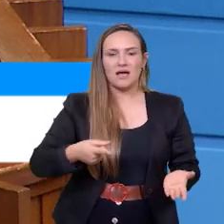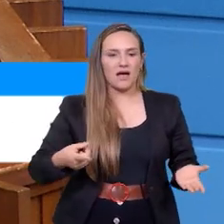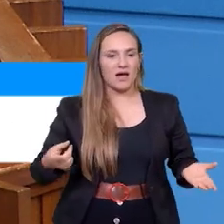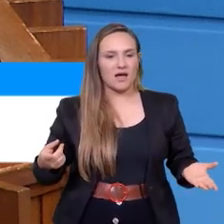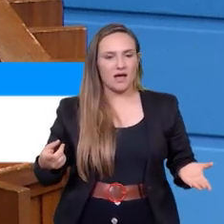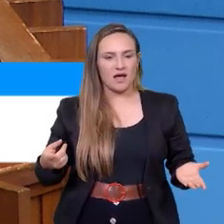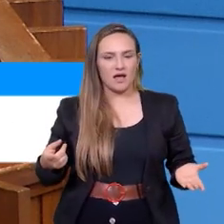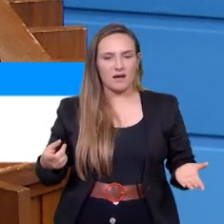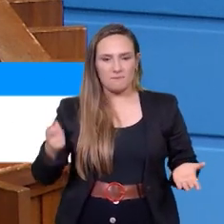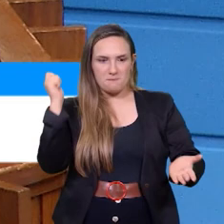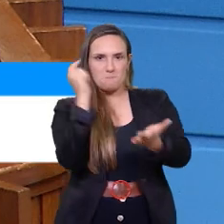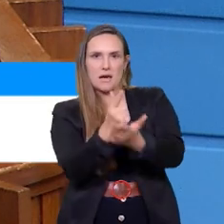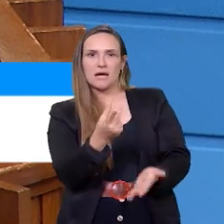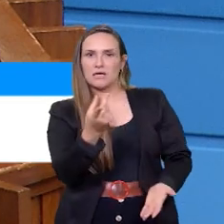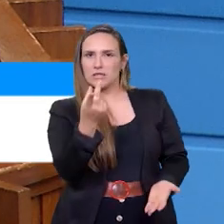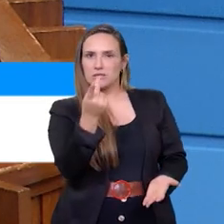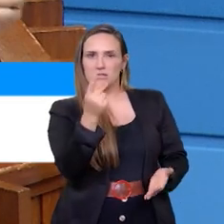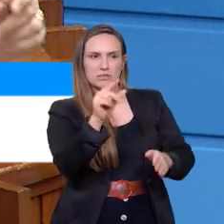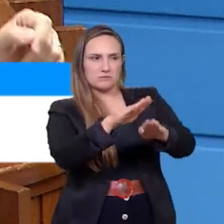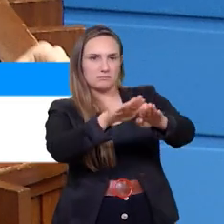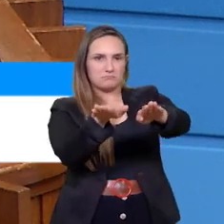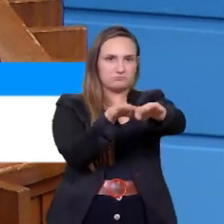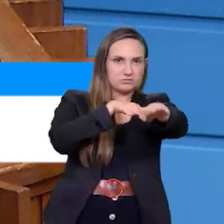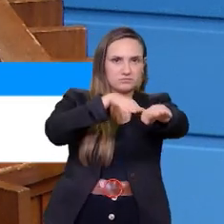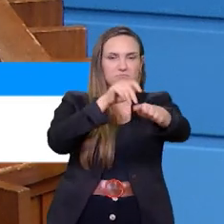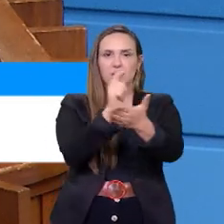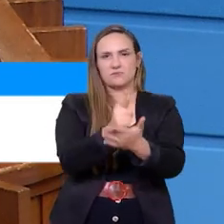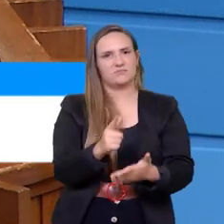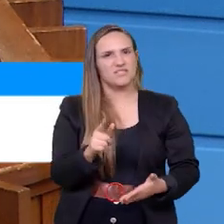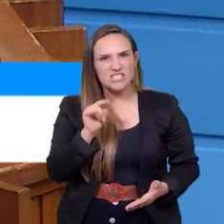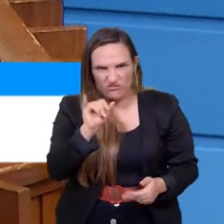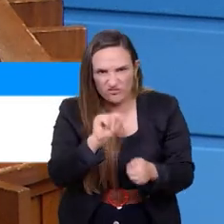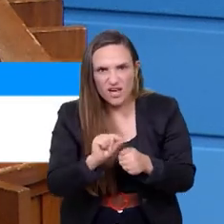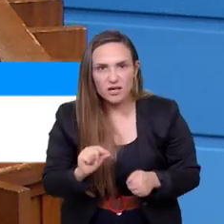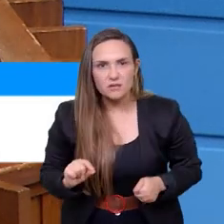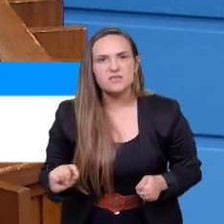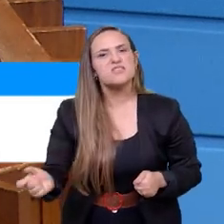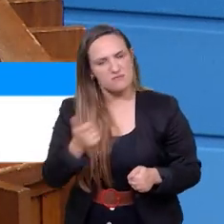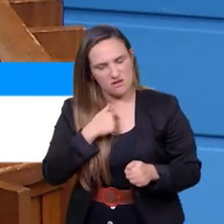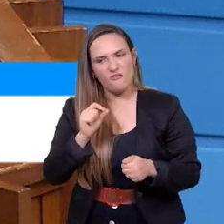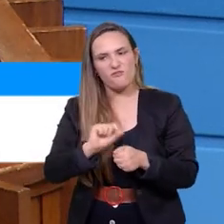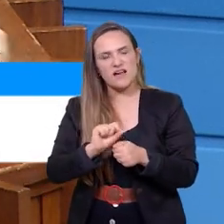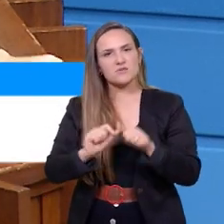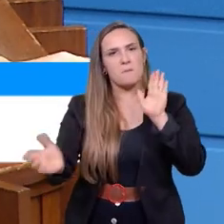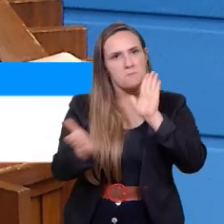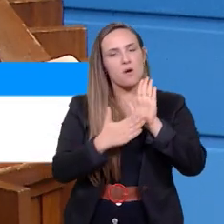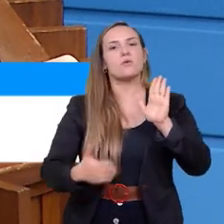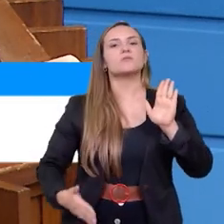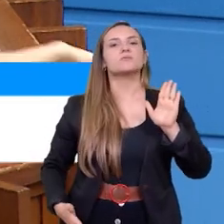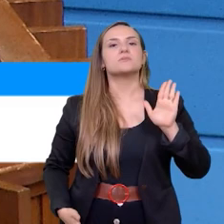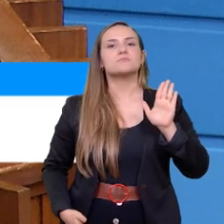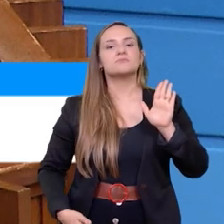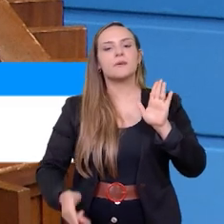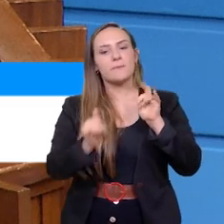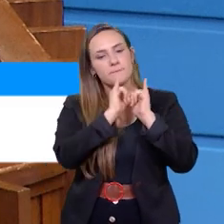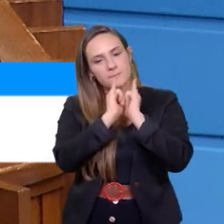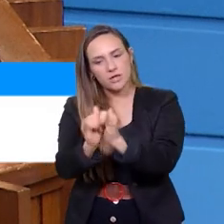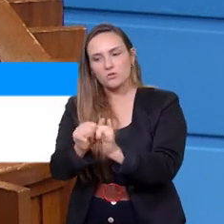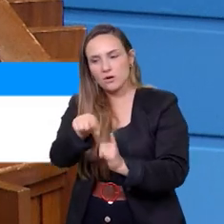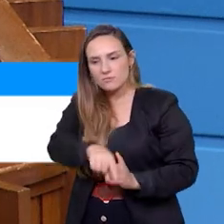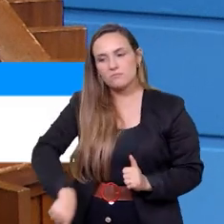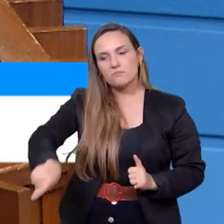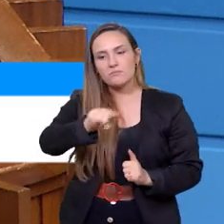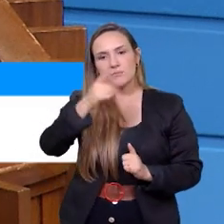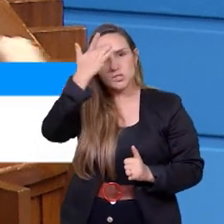mandar ticket de estacionamento se fizer isso eu sou o primeiro parlamentar a propor uma